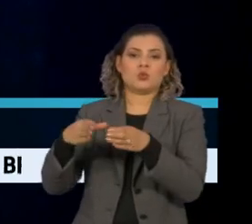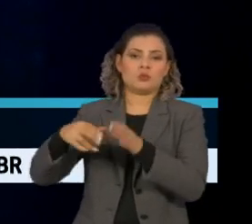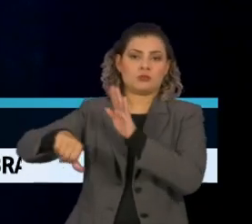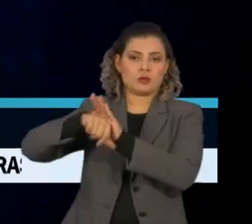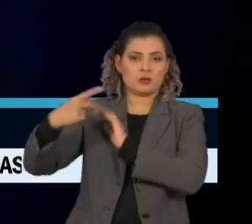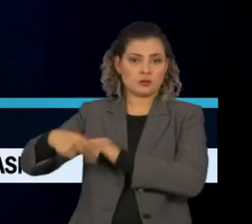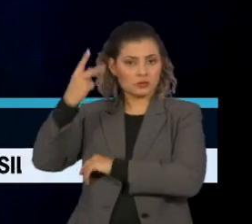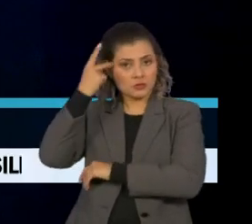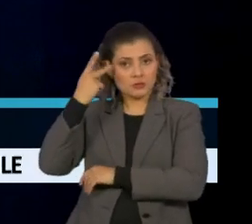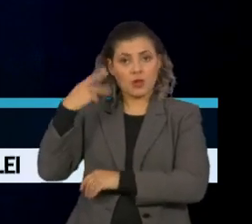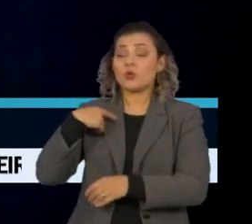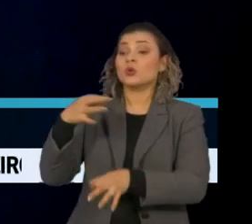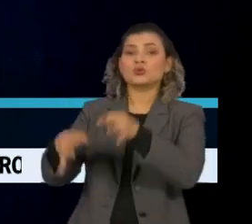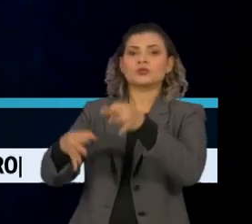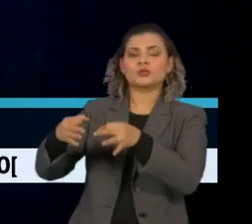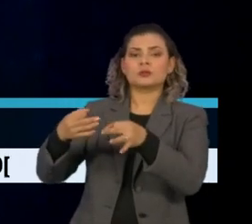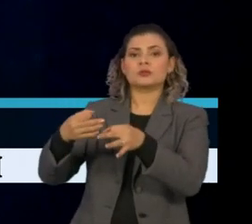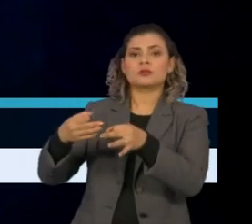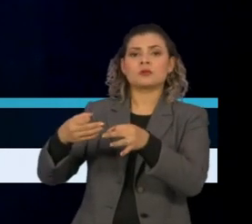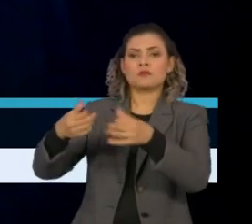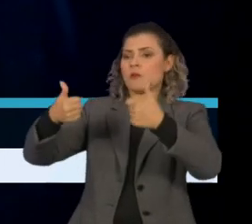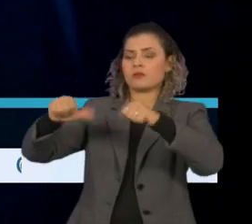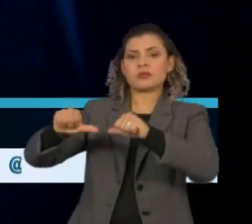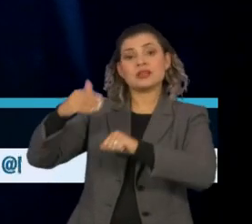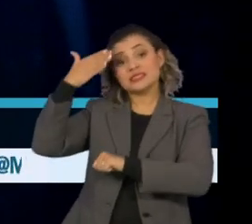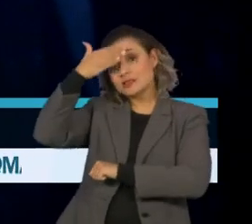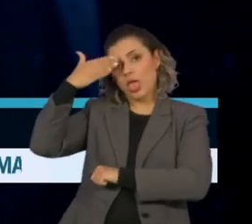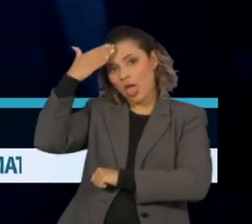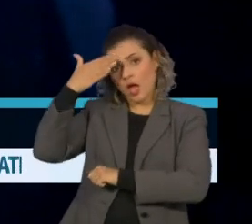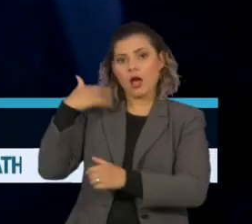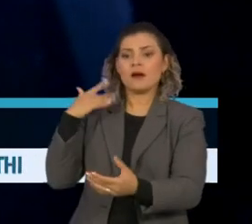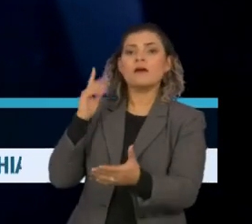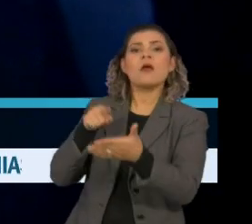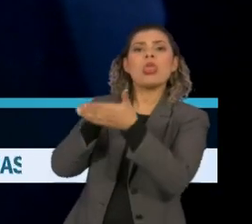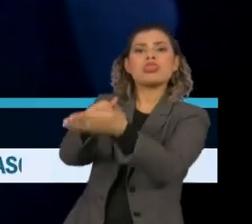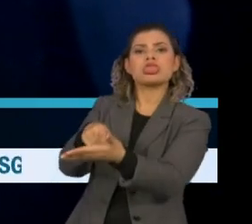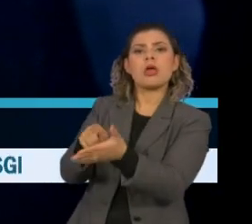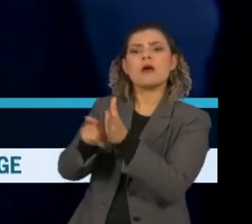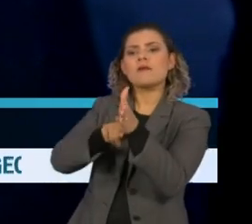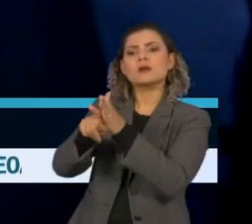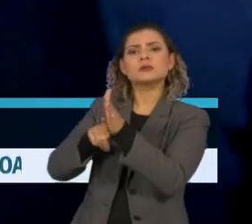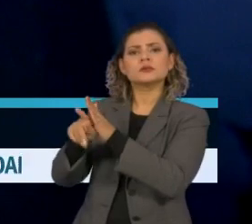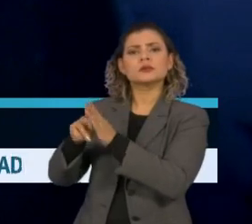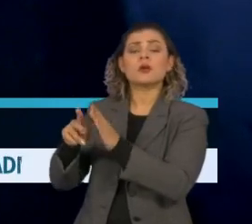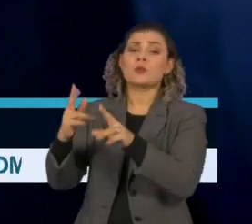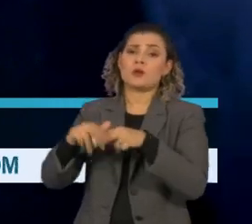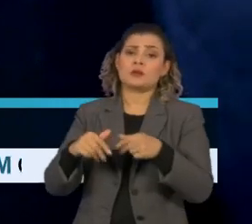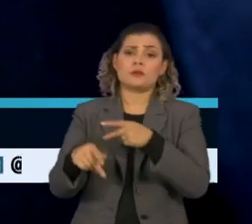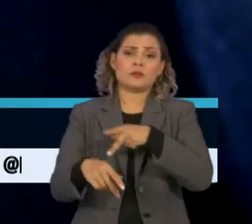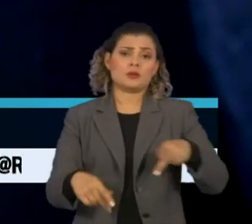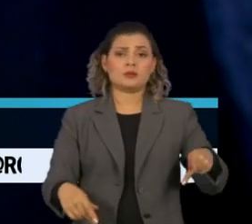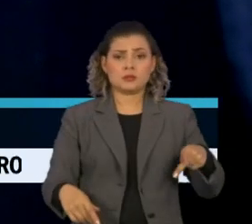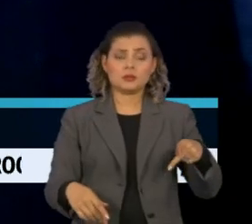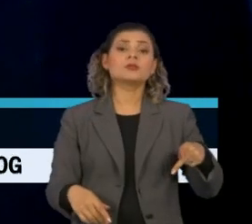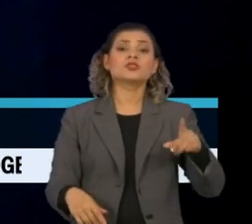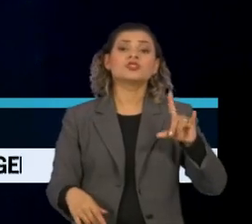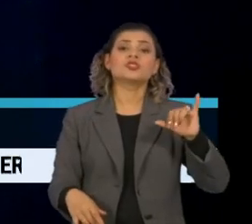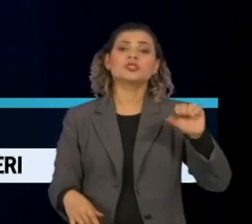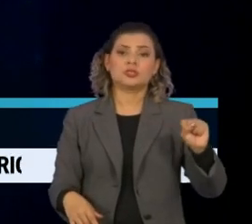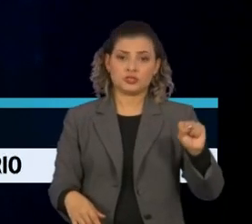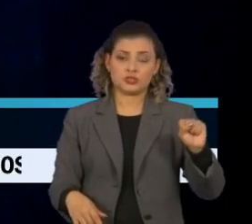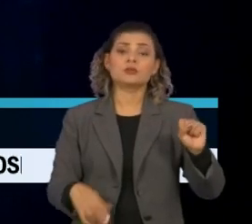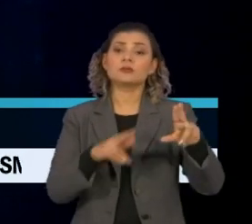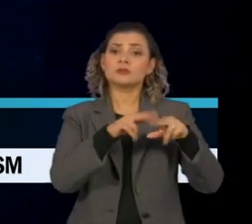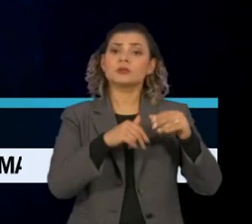suspendeu a ação em que o senador josé serra se tornou o réu o juiz foi notificado da decisão do presidente do stf ministro dias toffoli